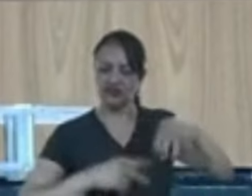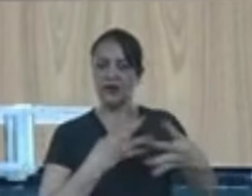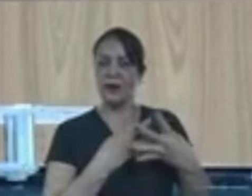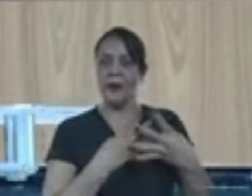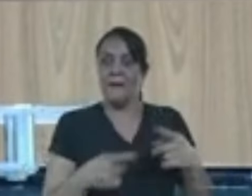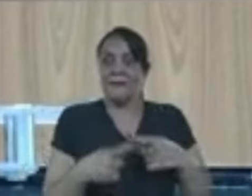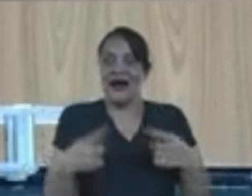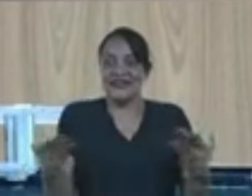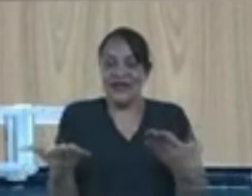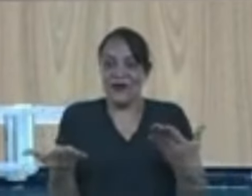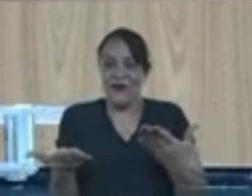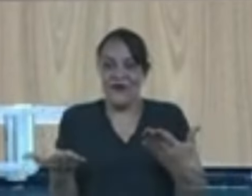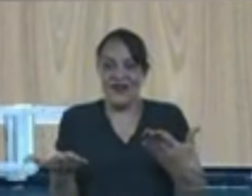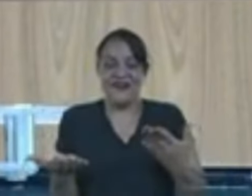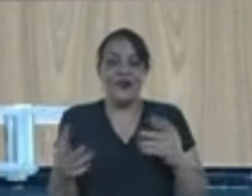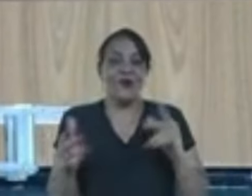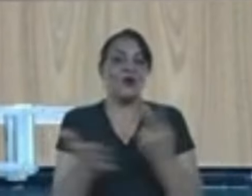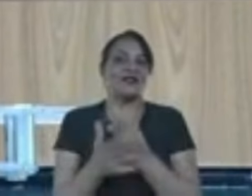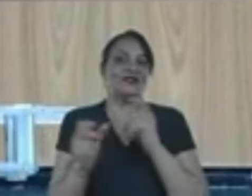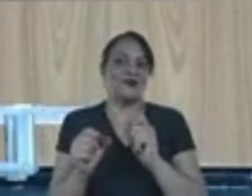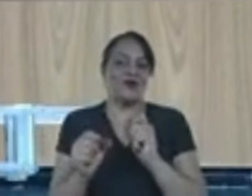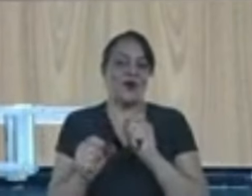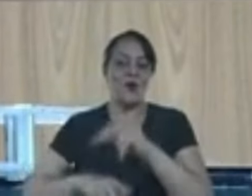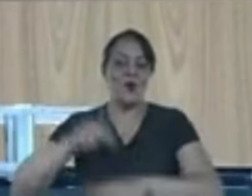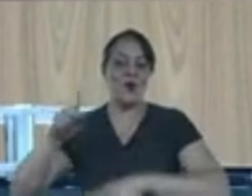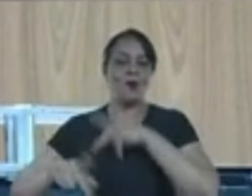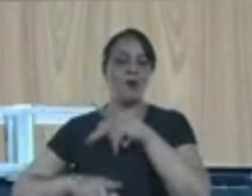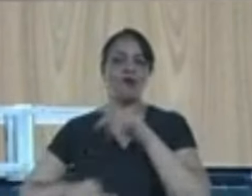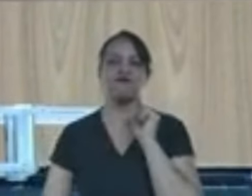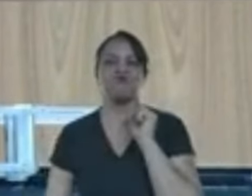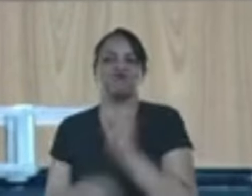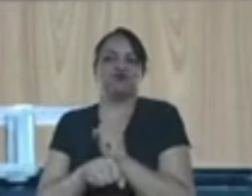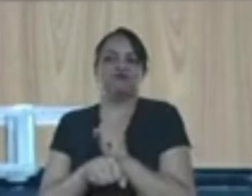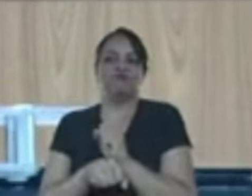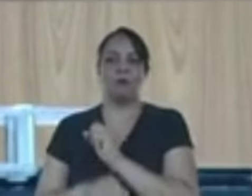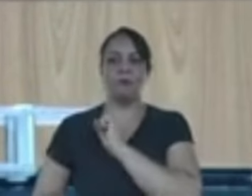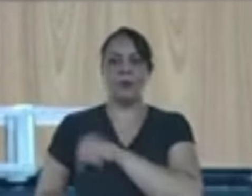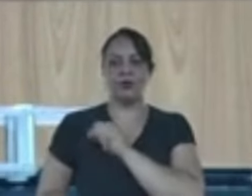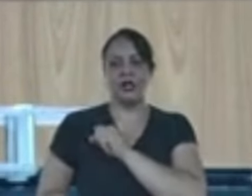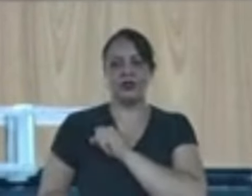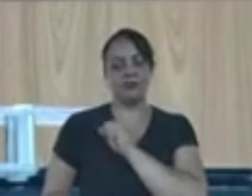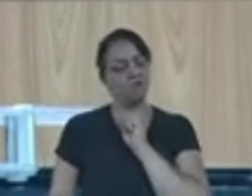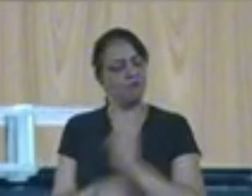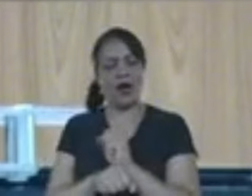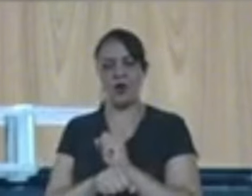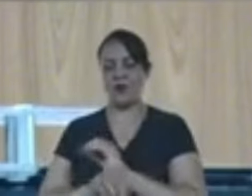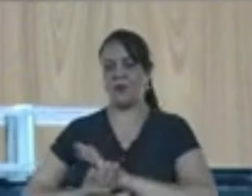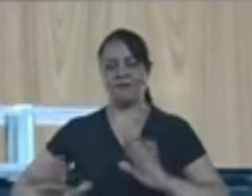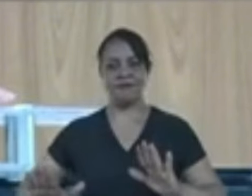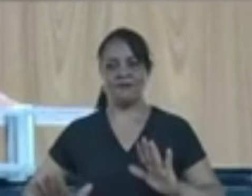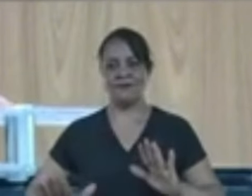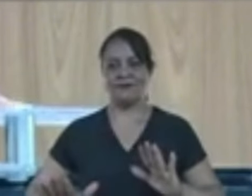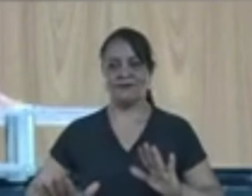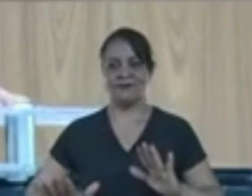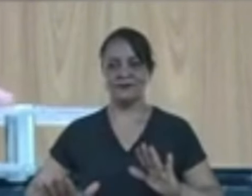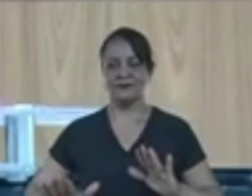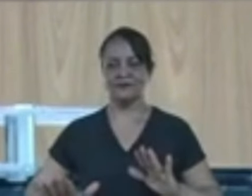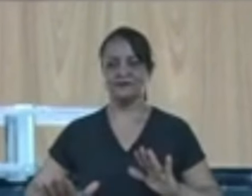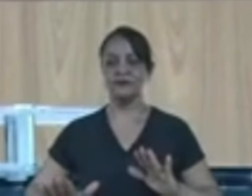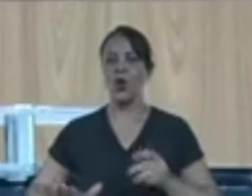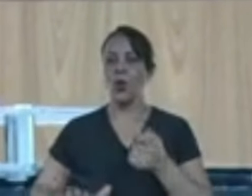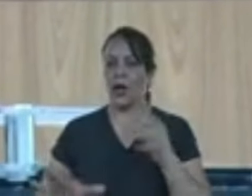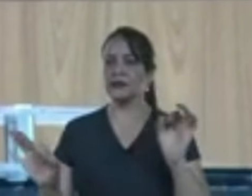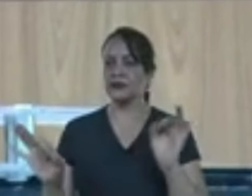retrocederem na maldade e na perversidade que eles costumavam fazer. Terminando, o que significa